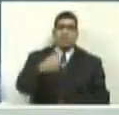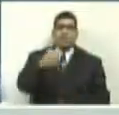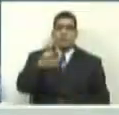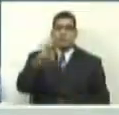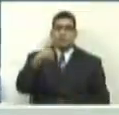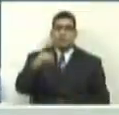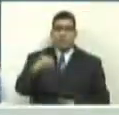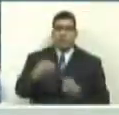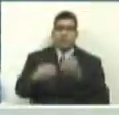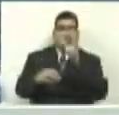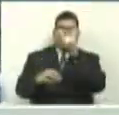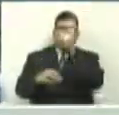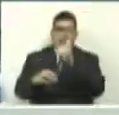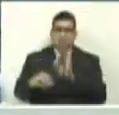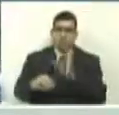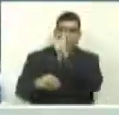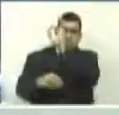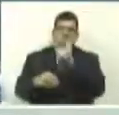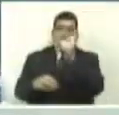110%.